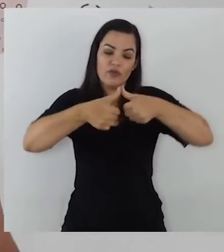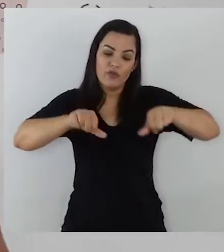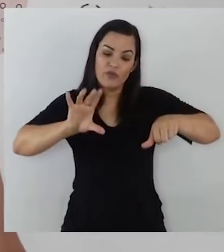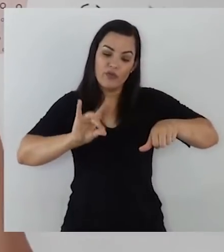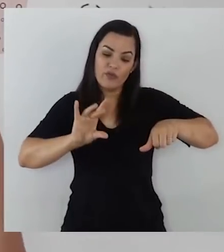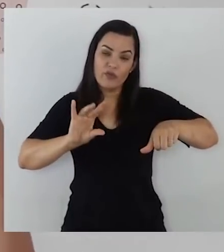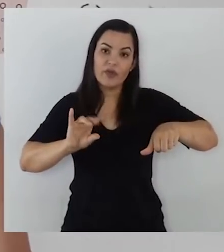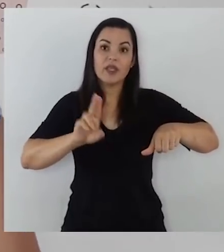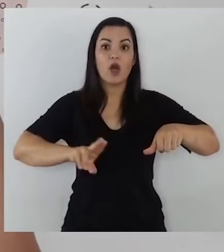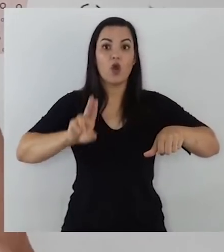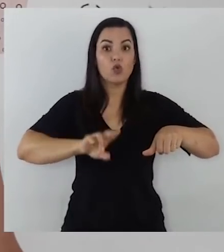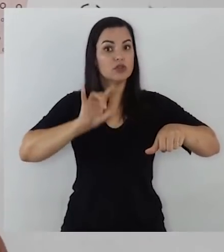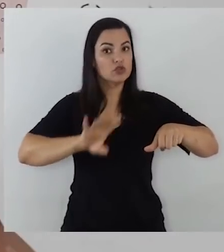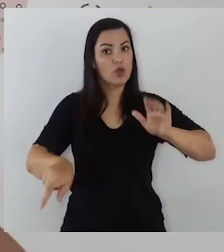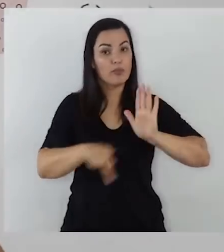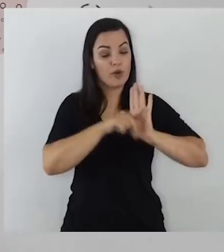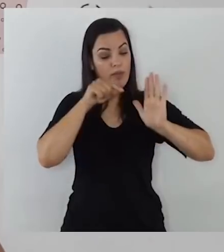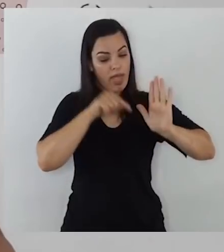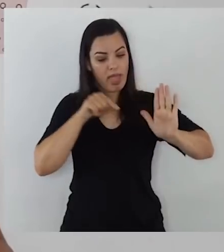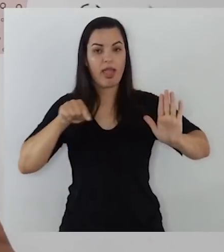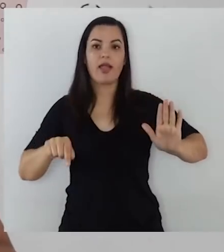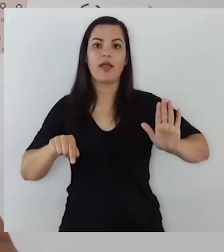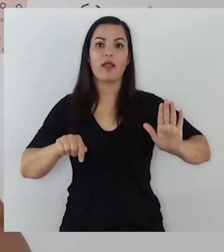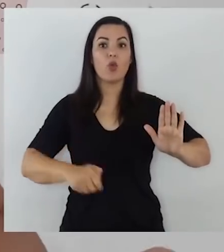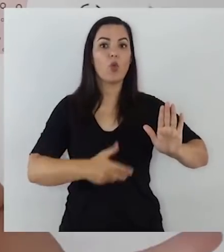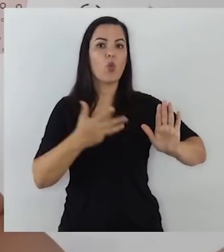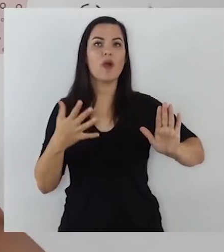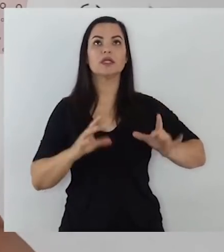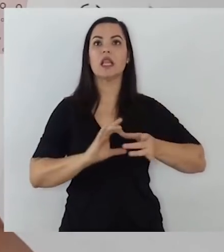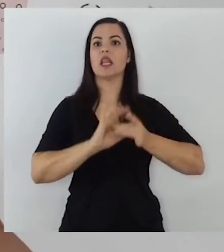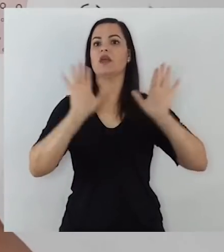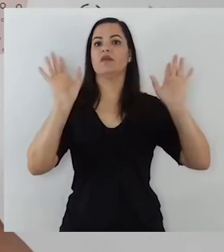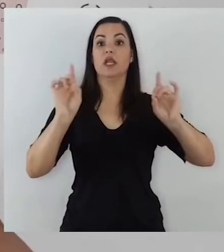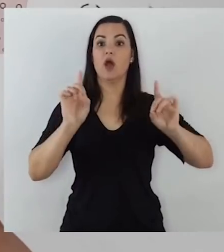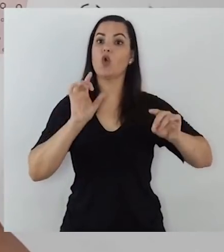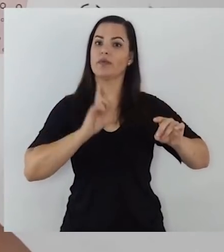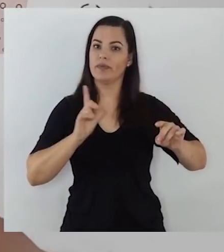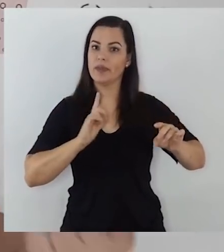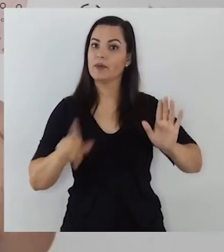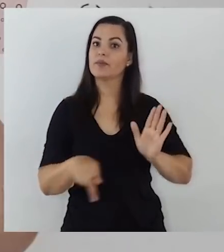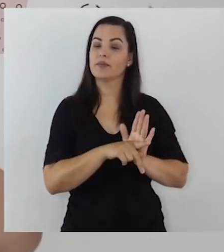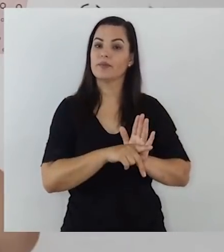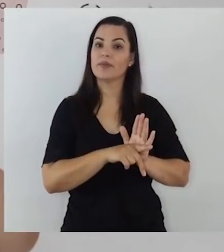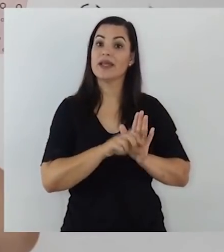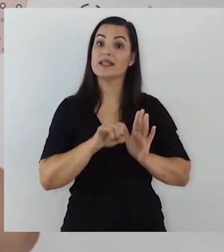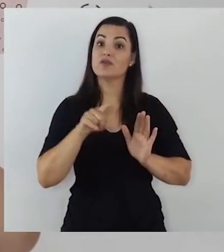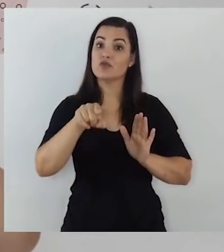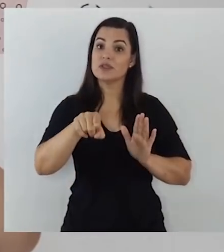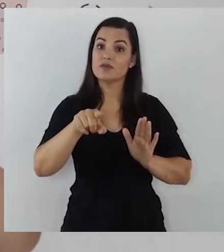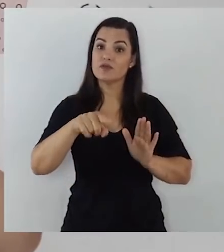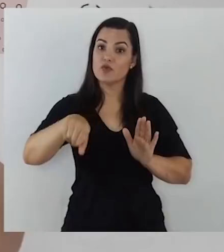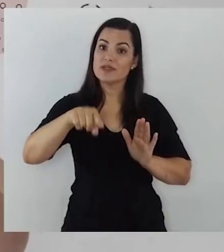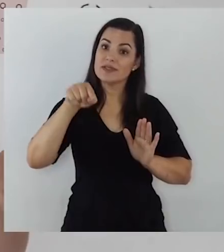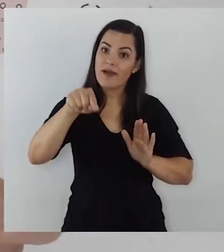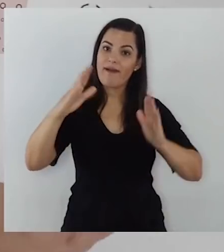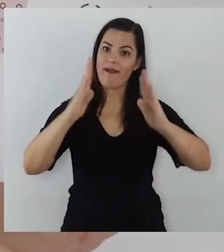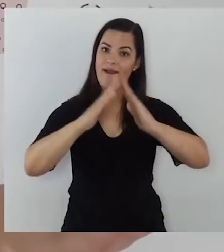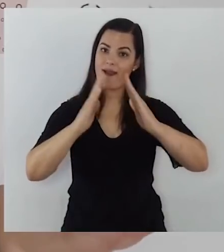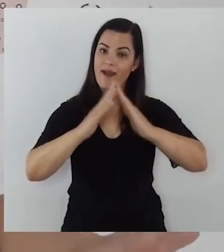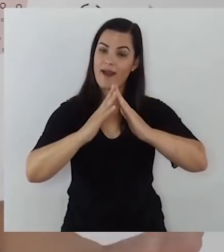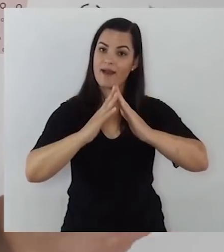você só poderia usar aquela quantidade. Como vocês estão aí em casa e eu aqui do outro lado, eu